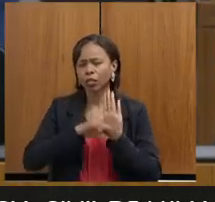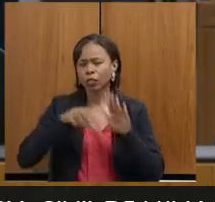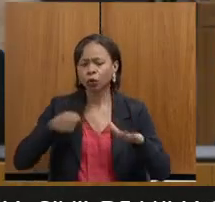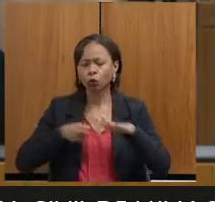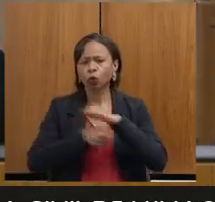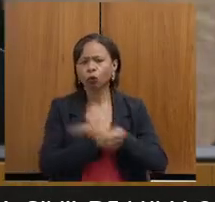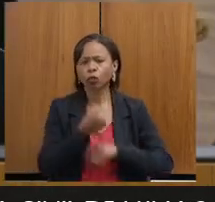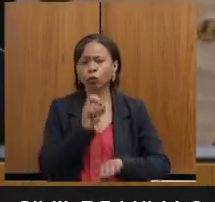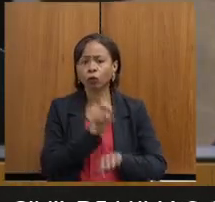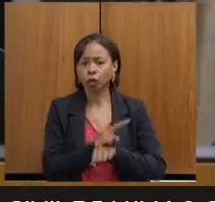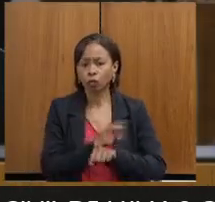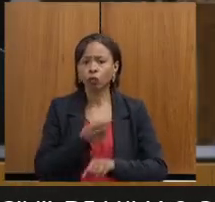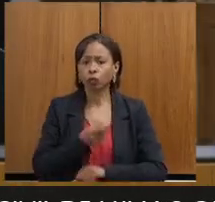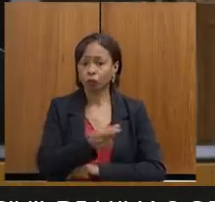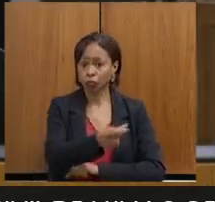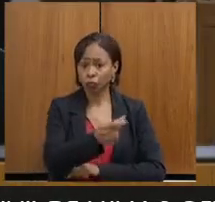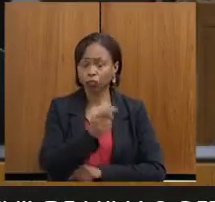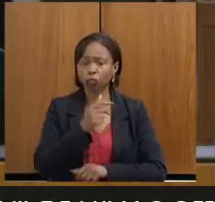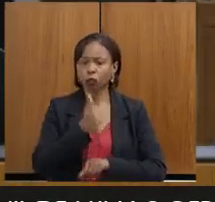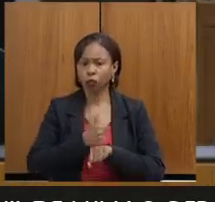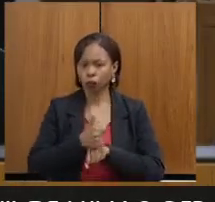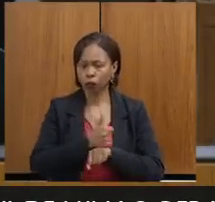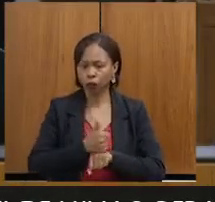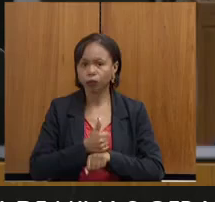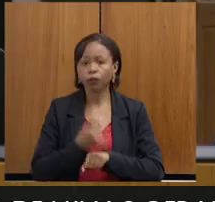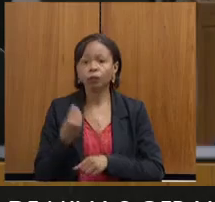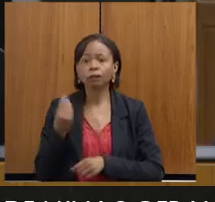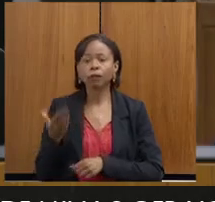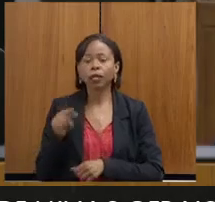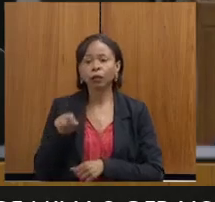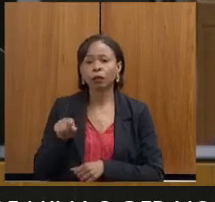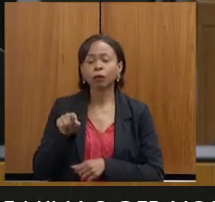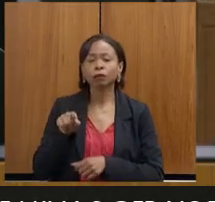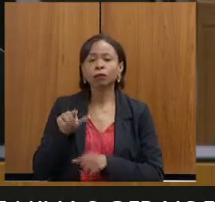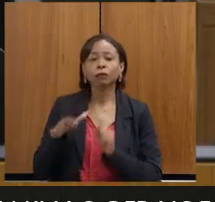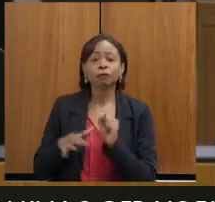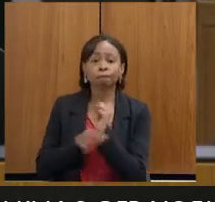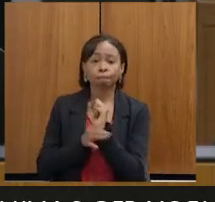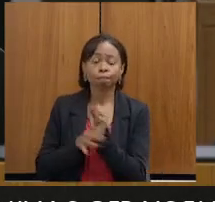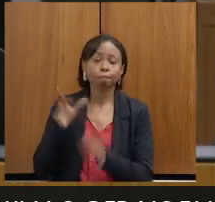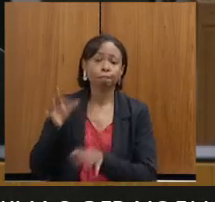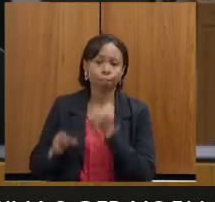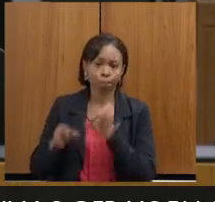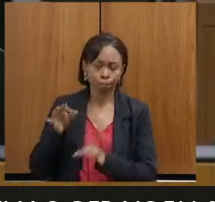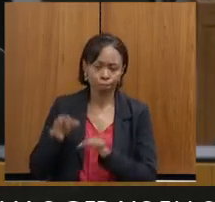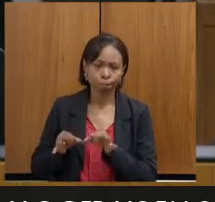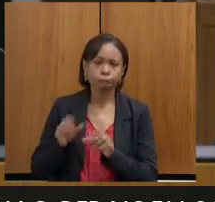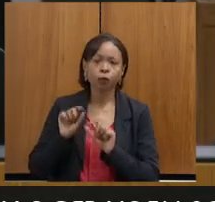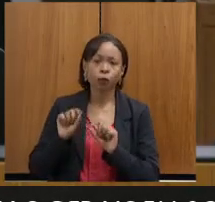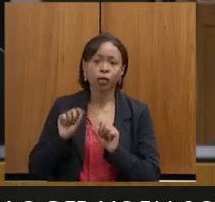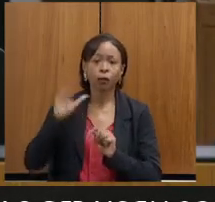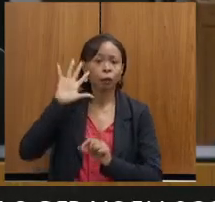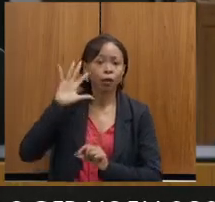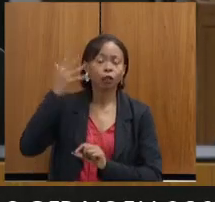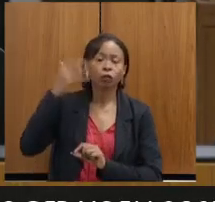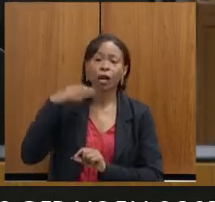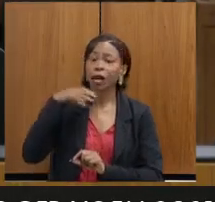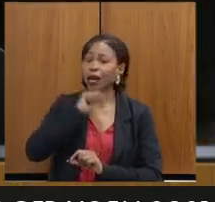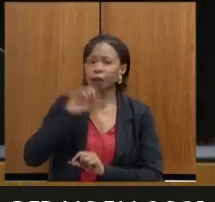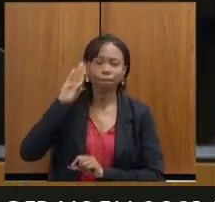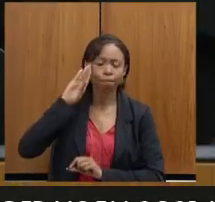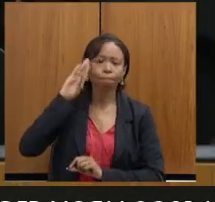recomposição dos quadros repetitivo seja encaminhado à secretaria da justiça e Segurança Pública pedindo providências para que em caráter prioritário